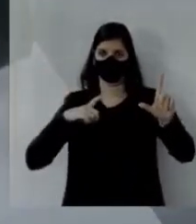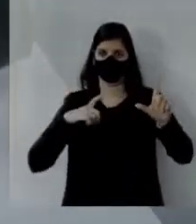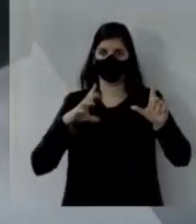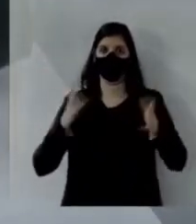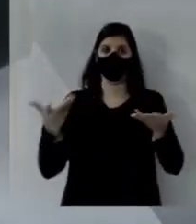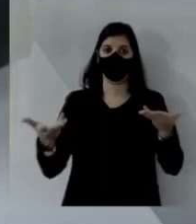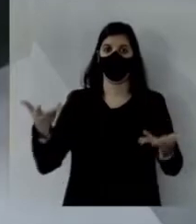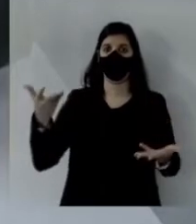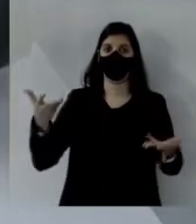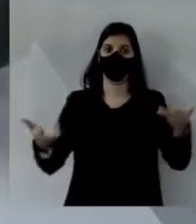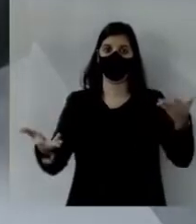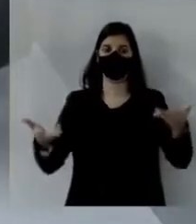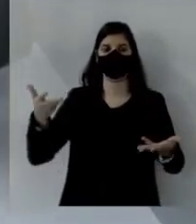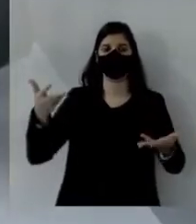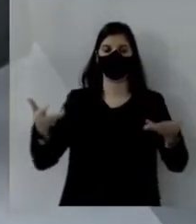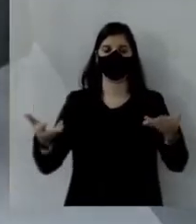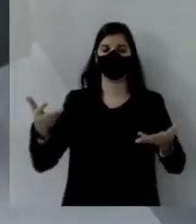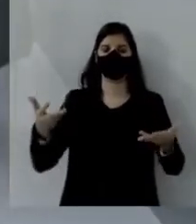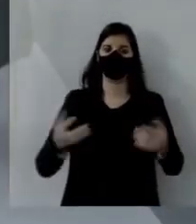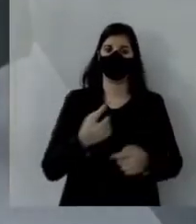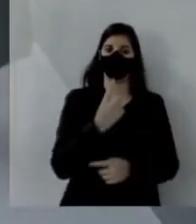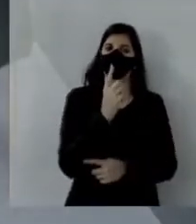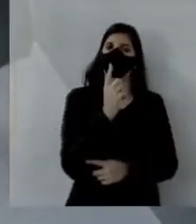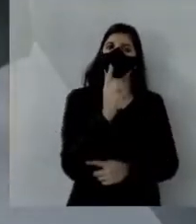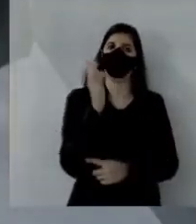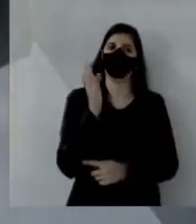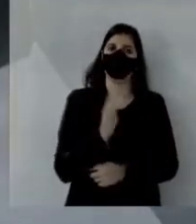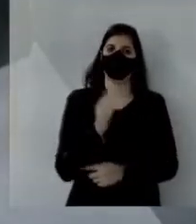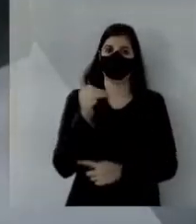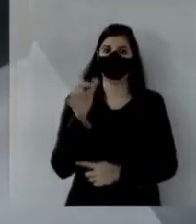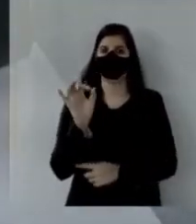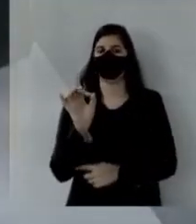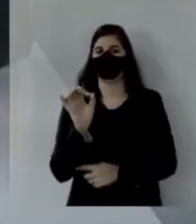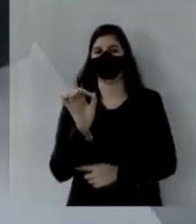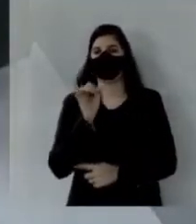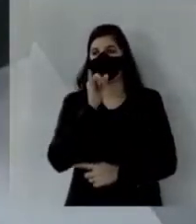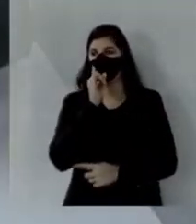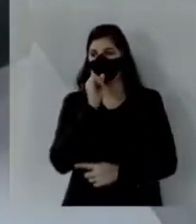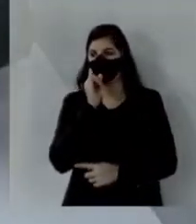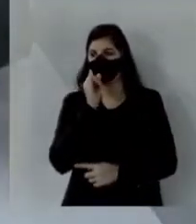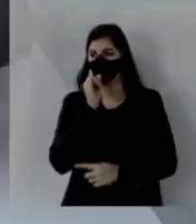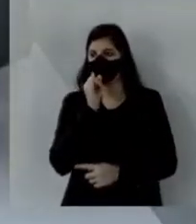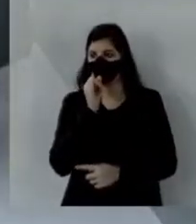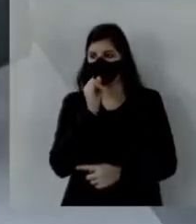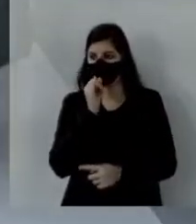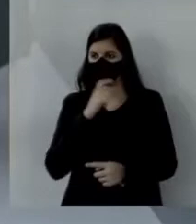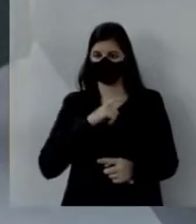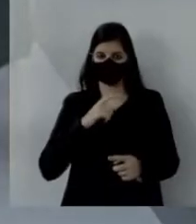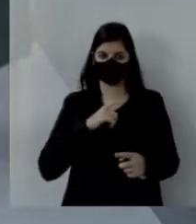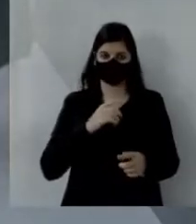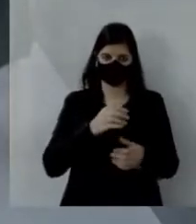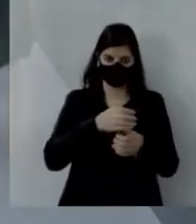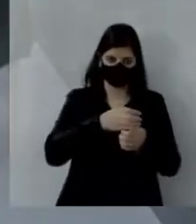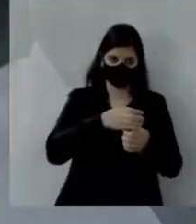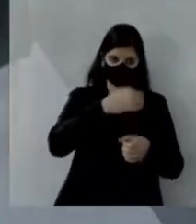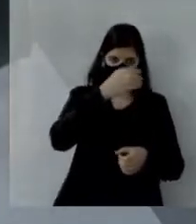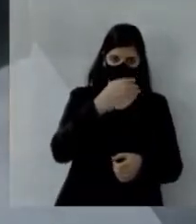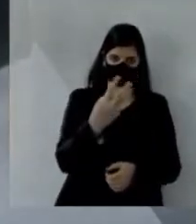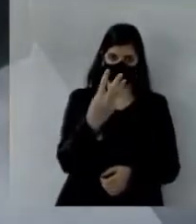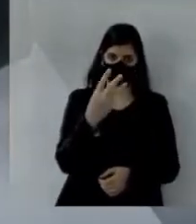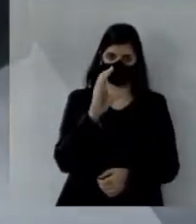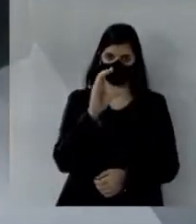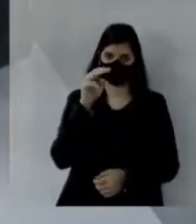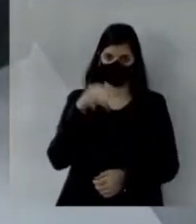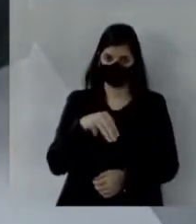proporcional. Então, a escala 1:10 corresponde ao seguinte: se esse móvel na maquete ele tem 3 centímetros,